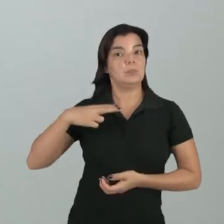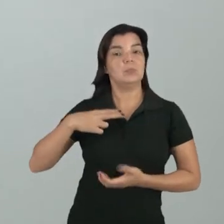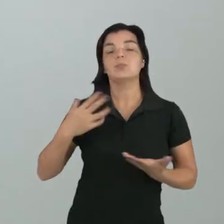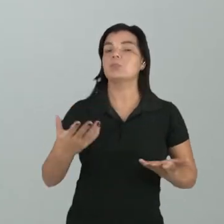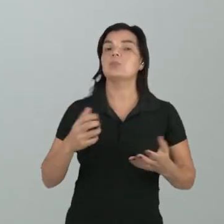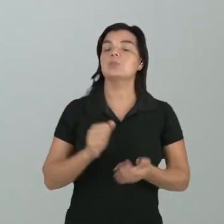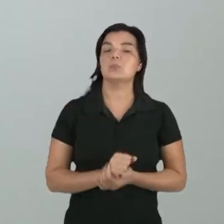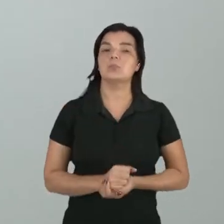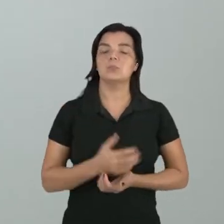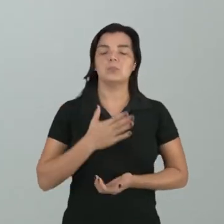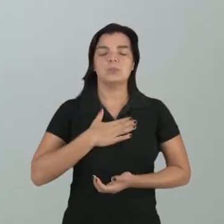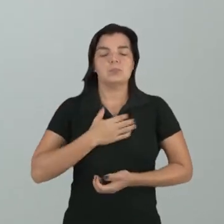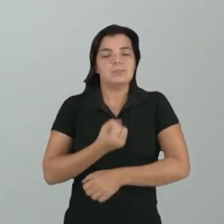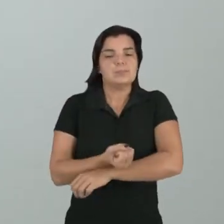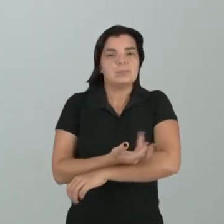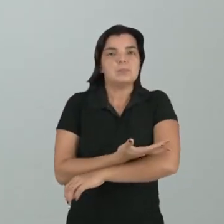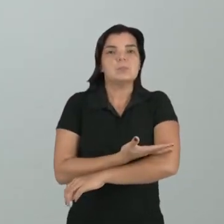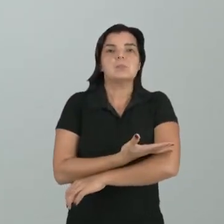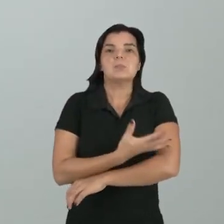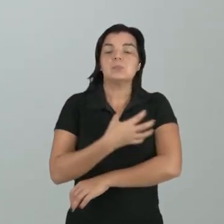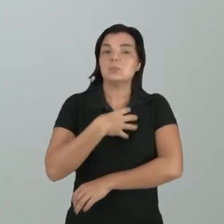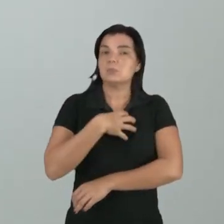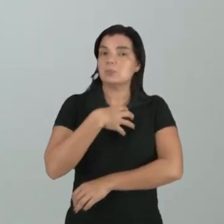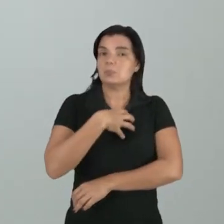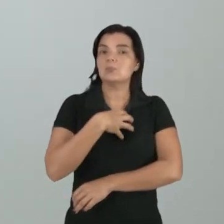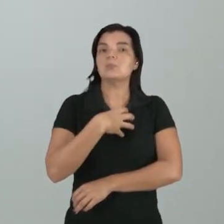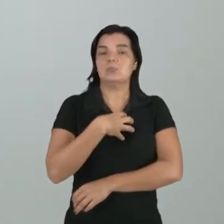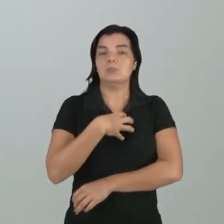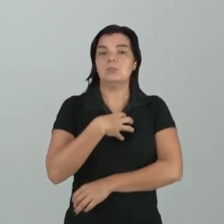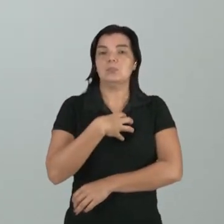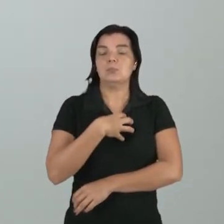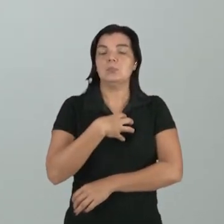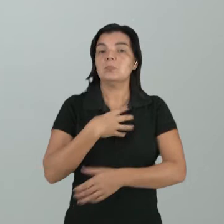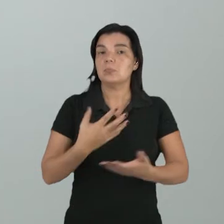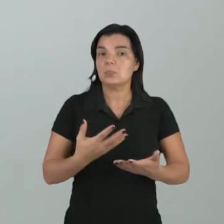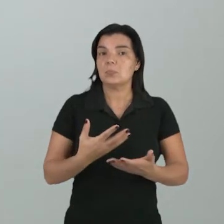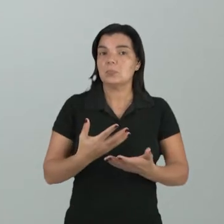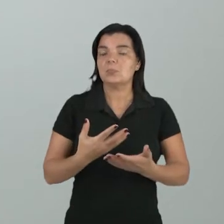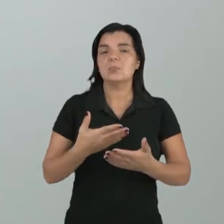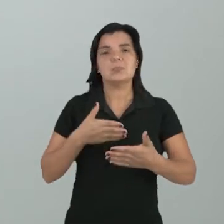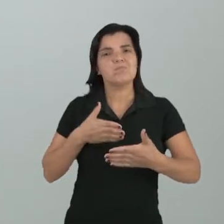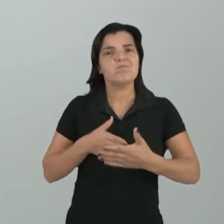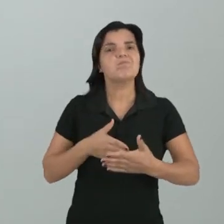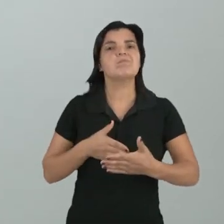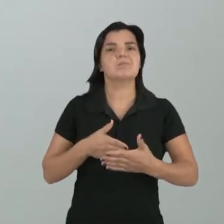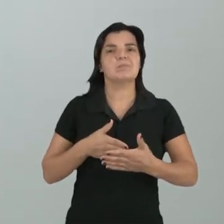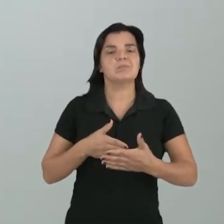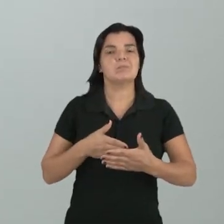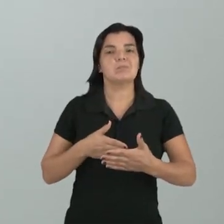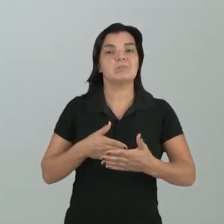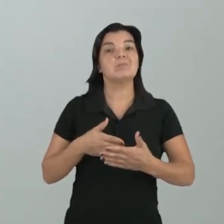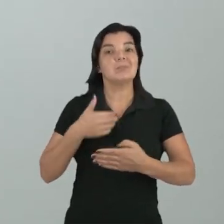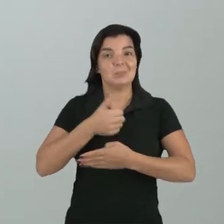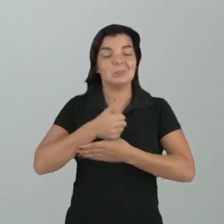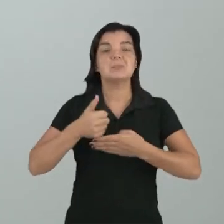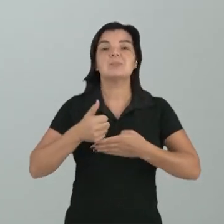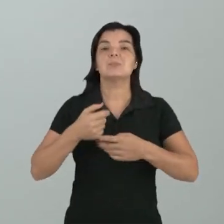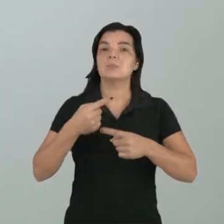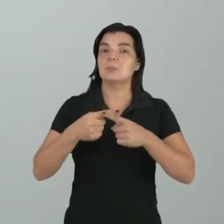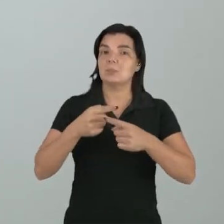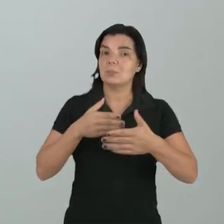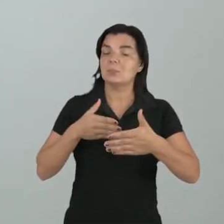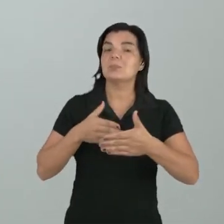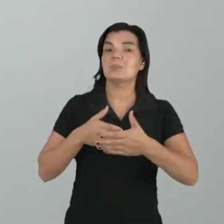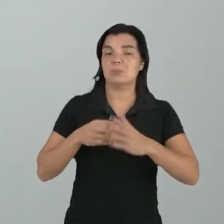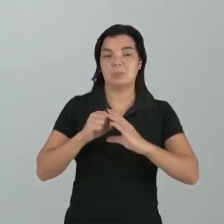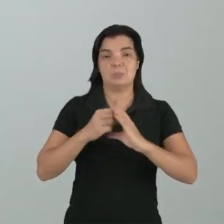pessoais, como se as minhas emoções, os meus sentidos, os meus sentimentos interferissem na ação moral. Porque a ação